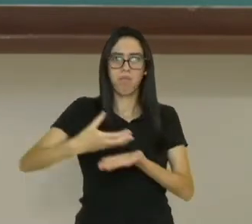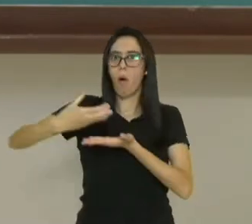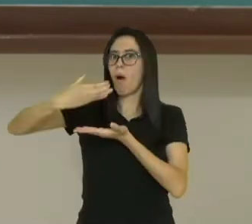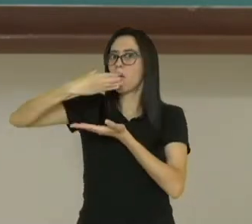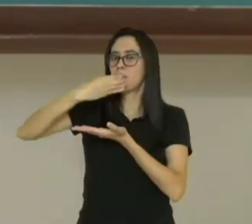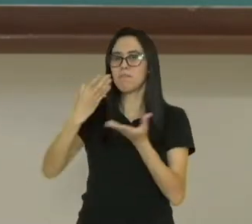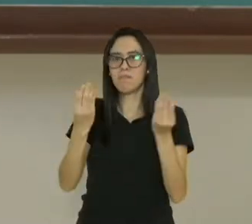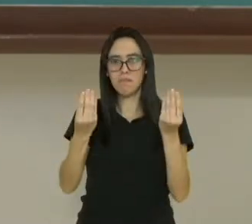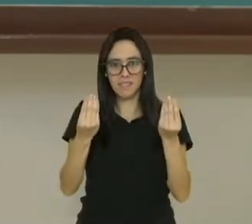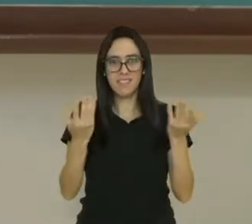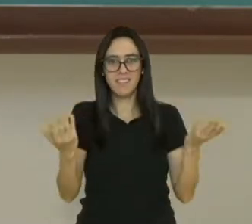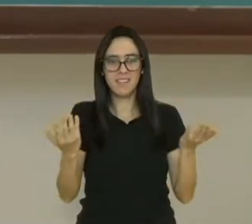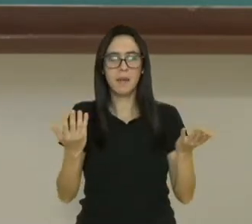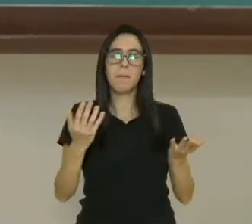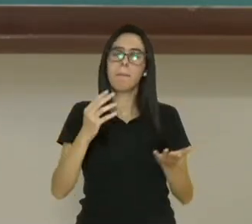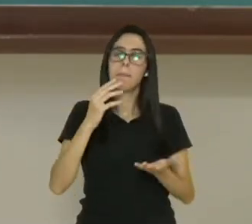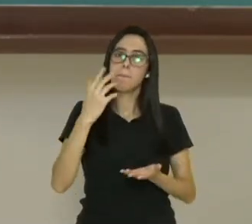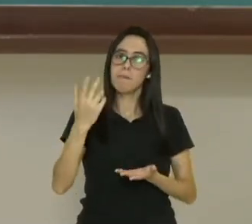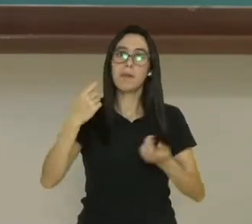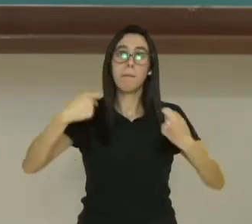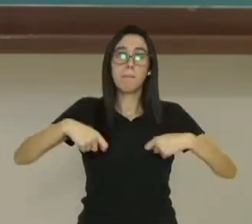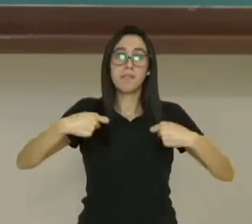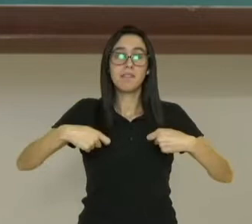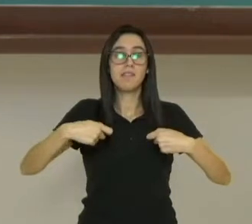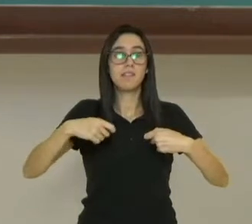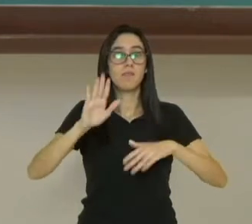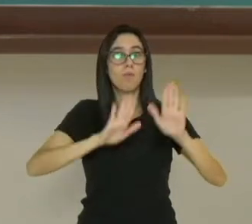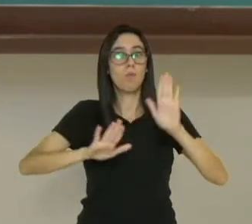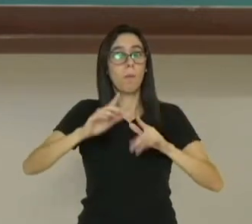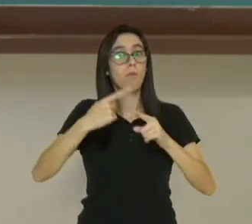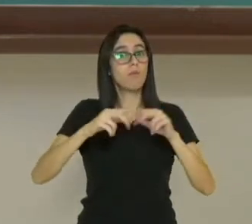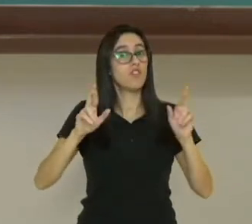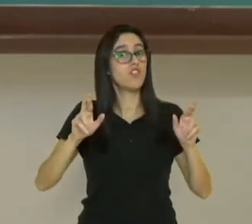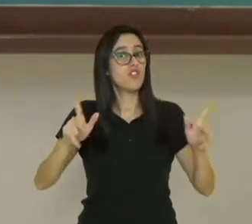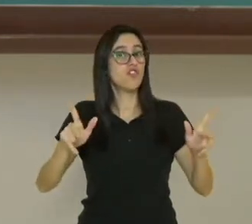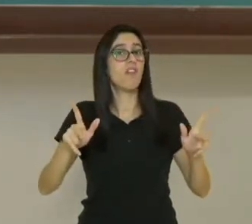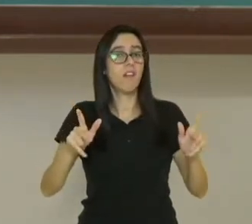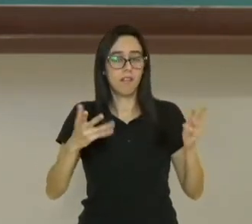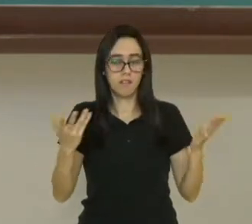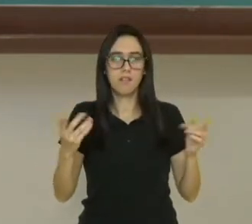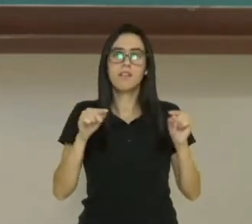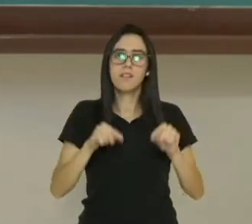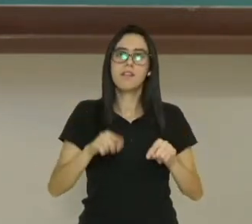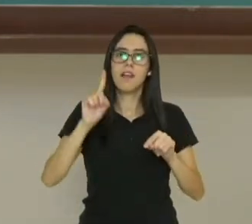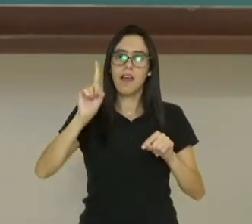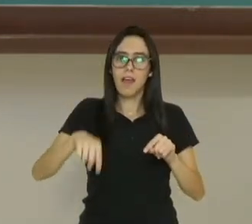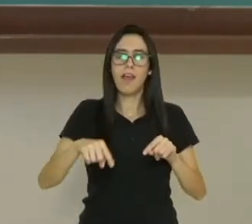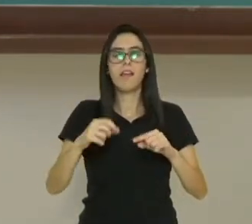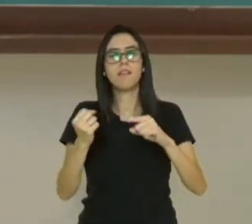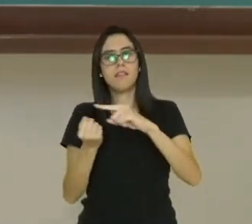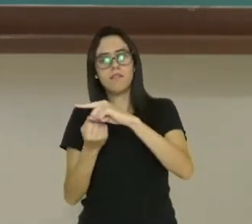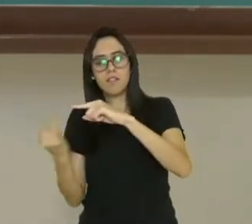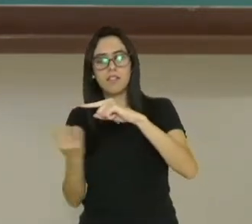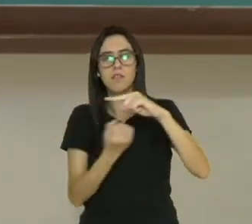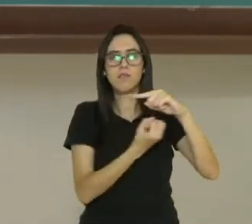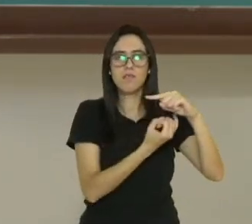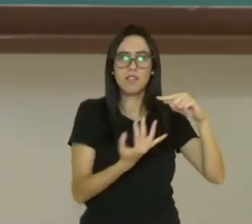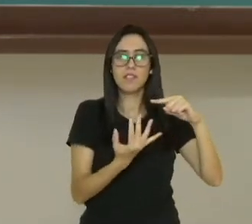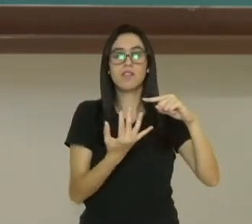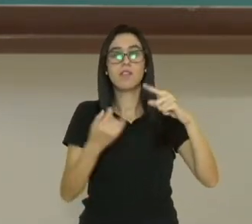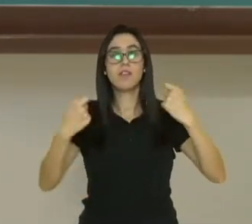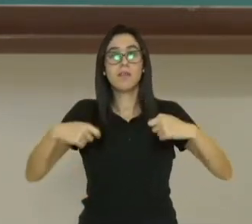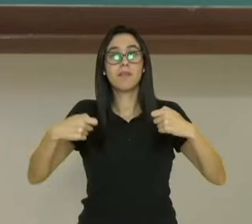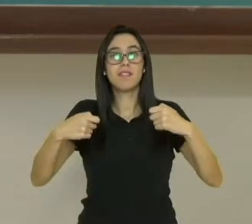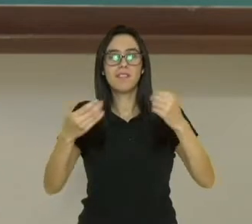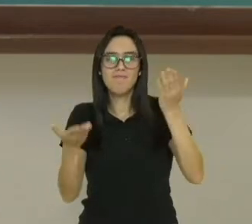pizza e 2/8 da segunda pizza. Então, isso sim são frações equivalentes. Frações equivalentes